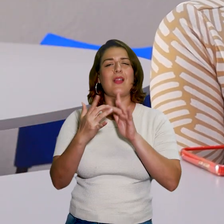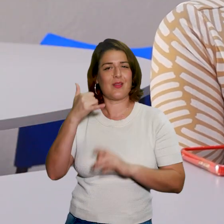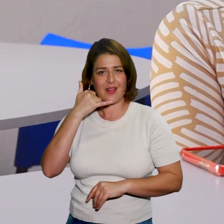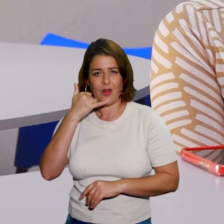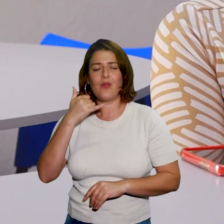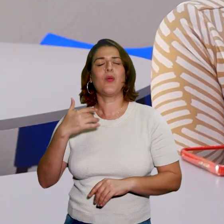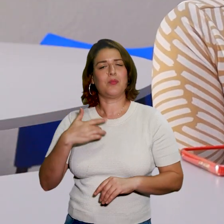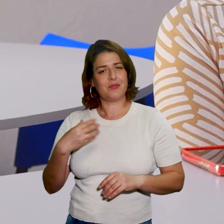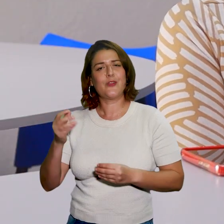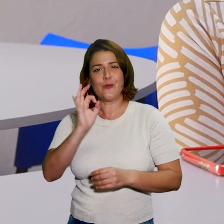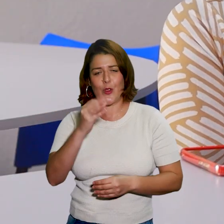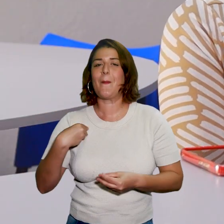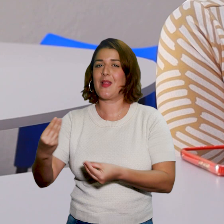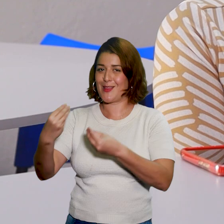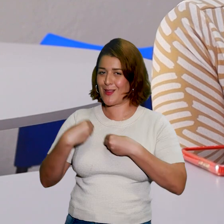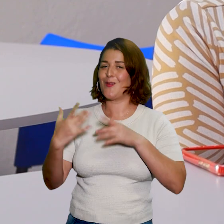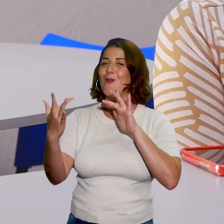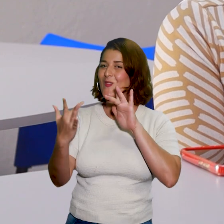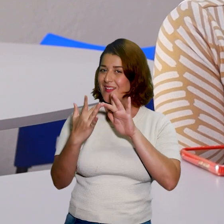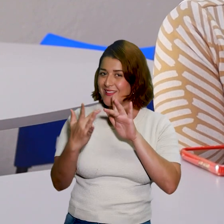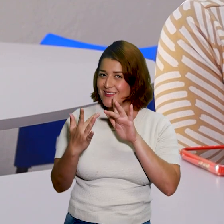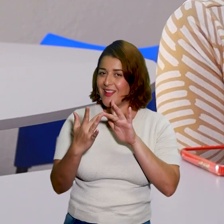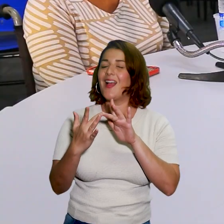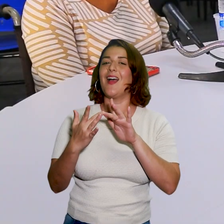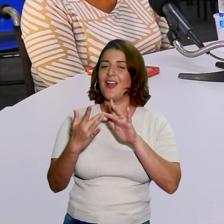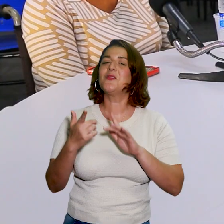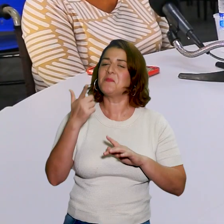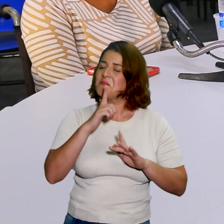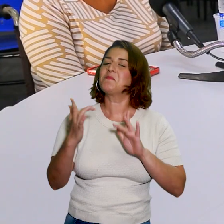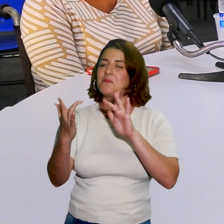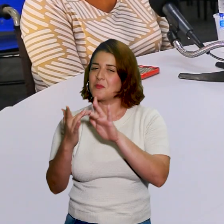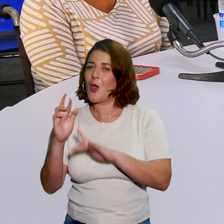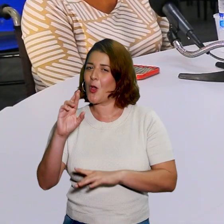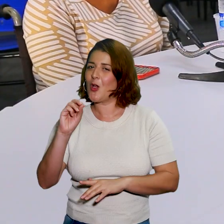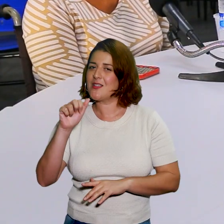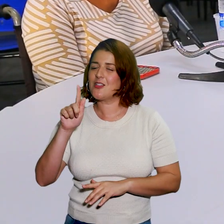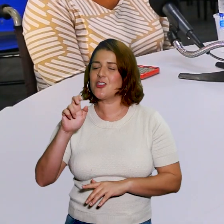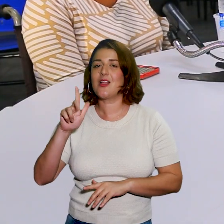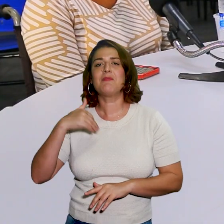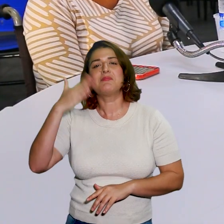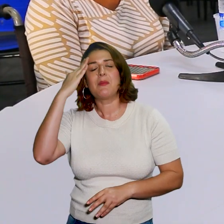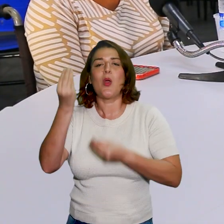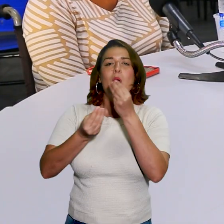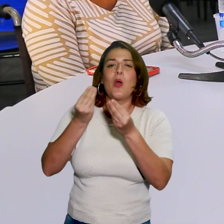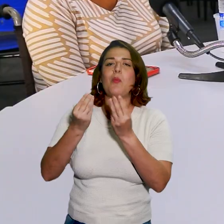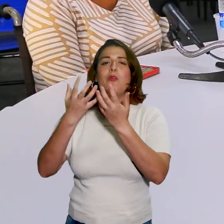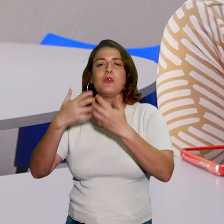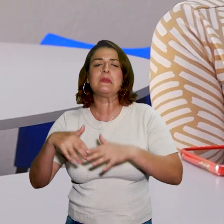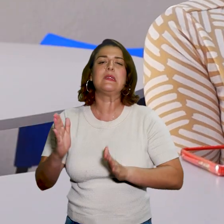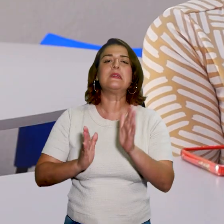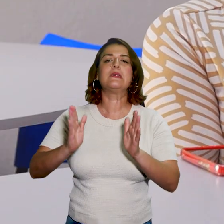Eu acho que foi isso que ela pediu, entrar em contato. Aí eu entrei em contato com ela e tal, porque eu queria entender um pouquinho mais como funcionava a